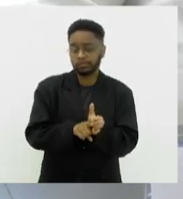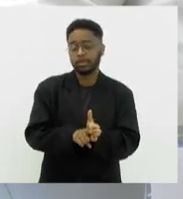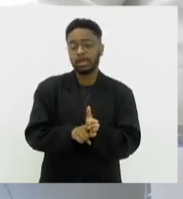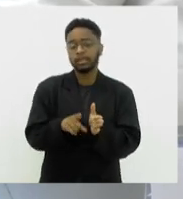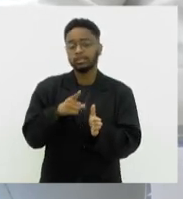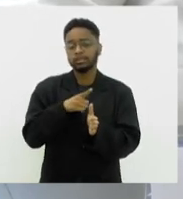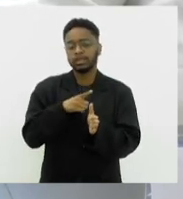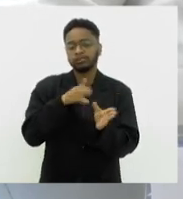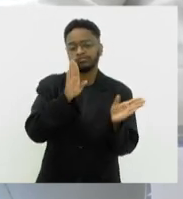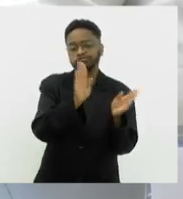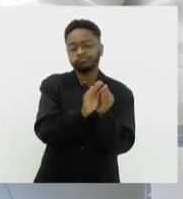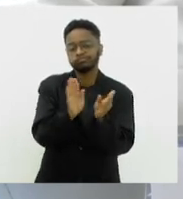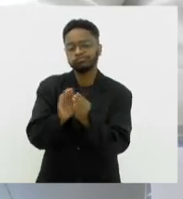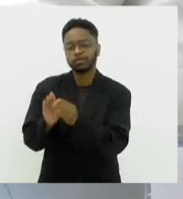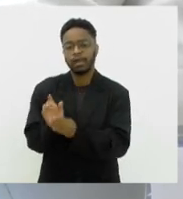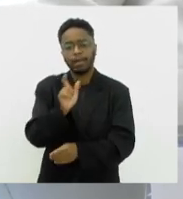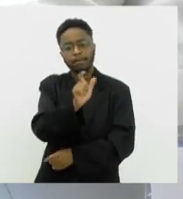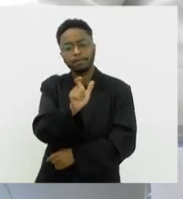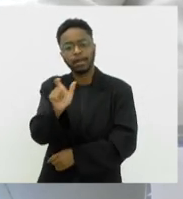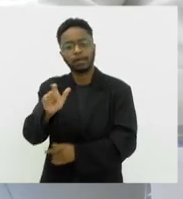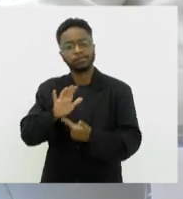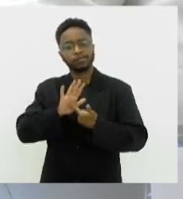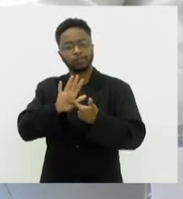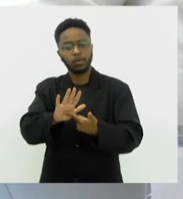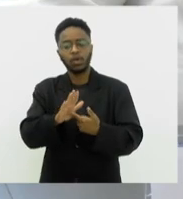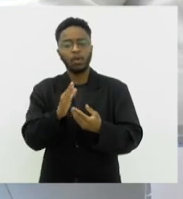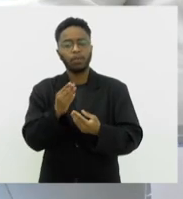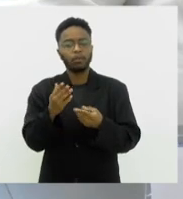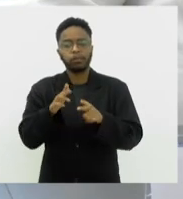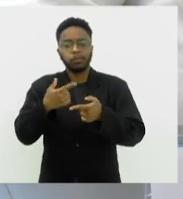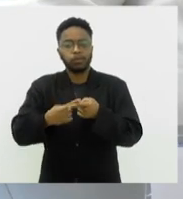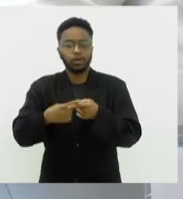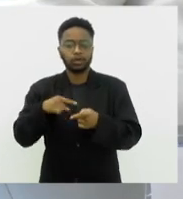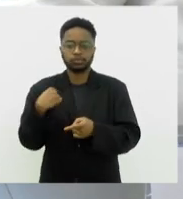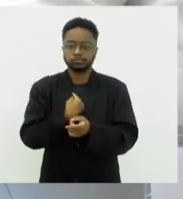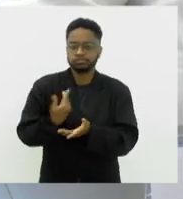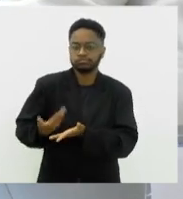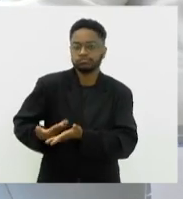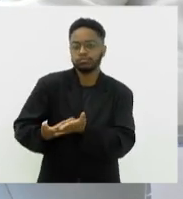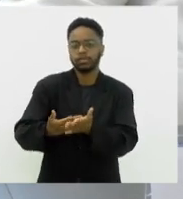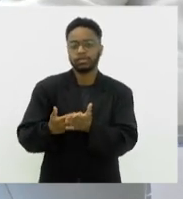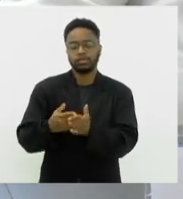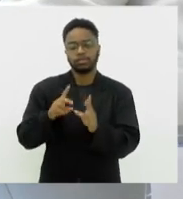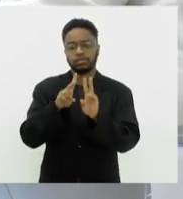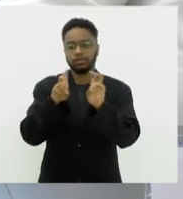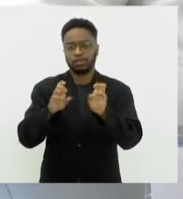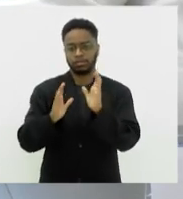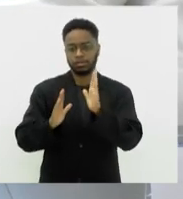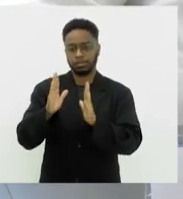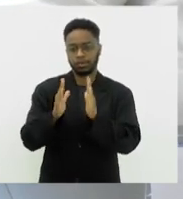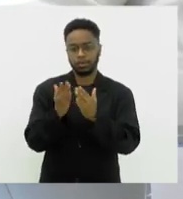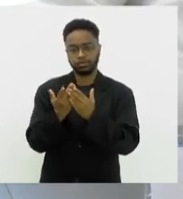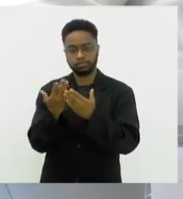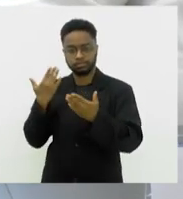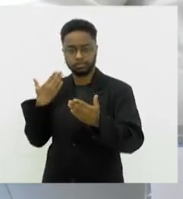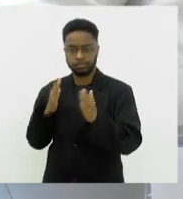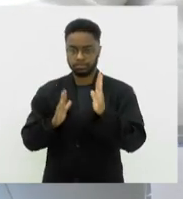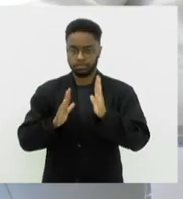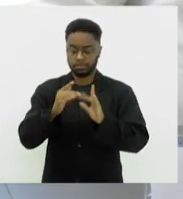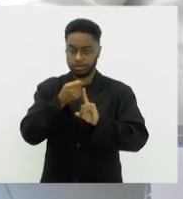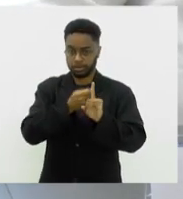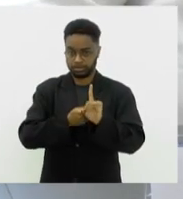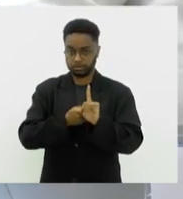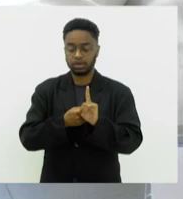síntese das razões pelas quais estivemos debruçados sobre essa matéria nos últimos meses em Maio de